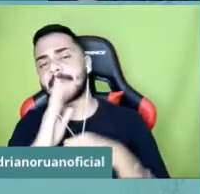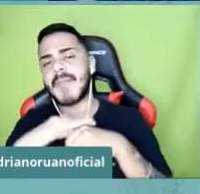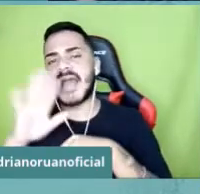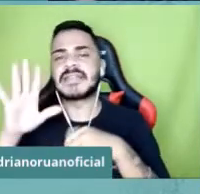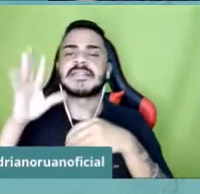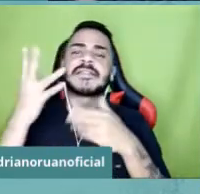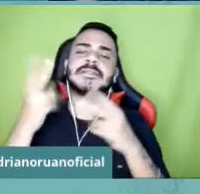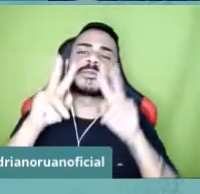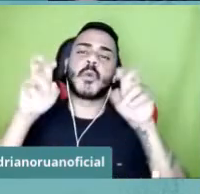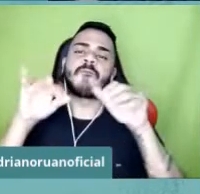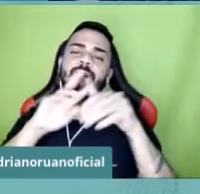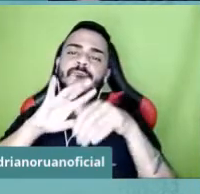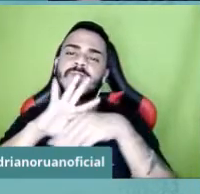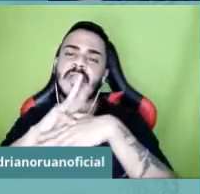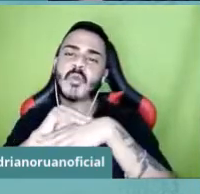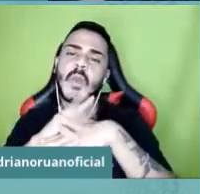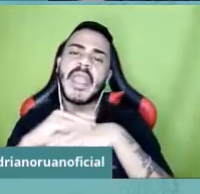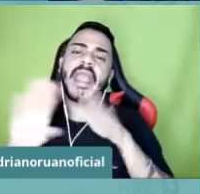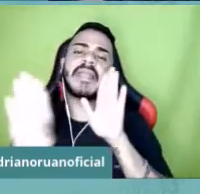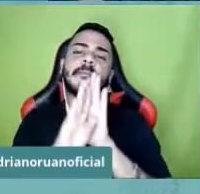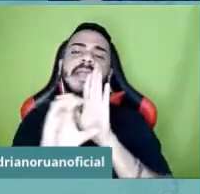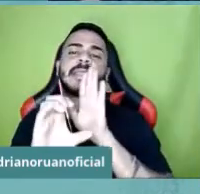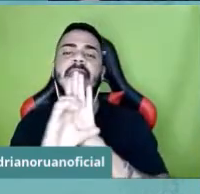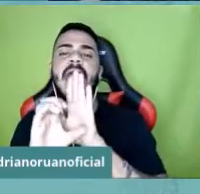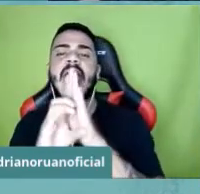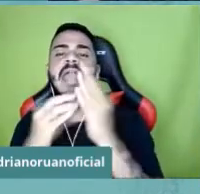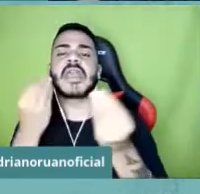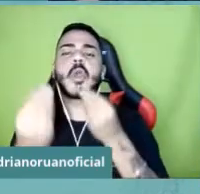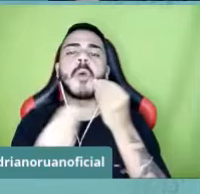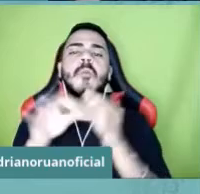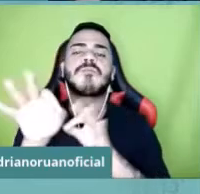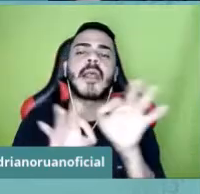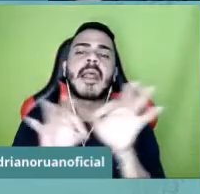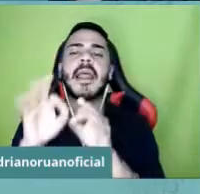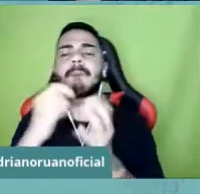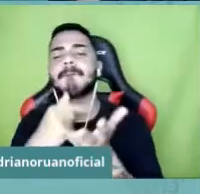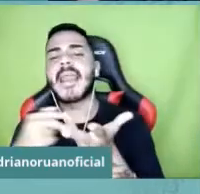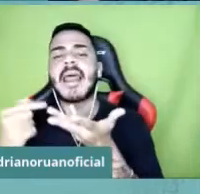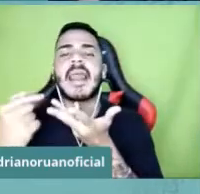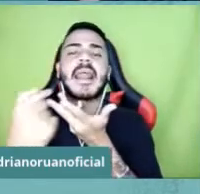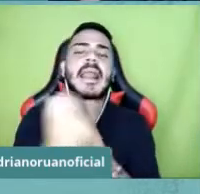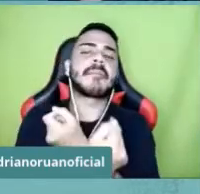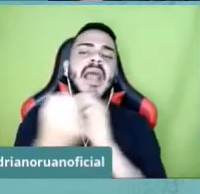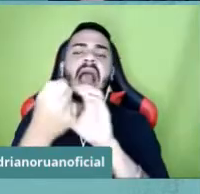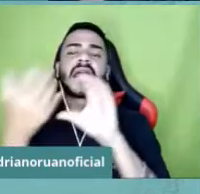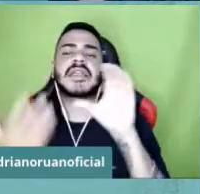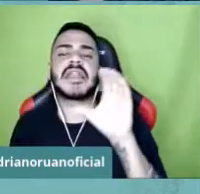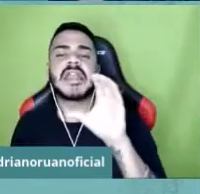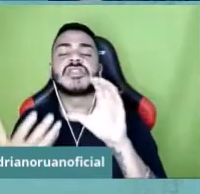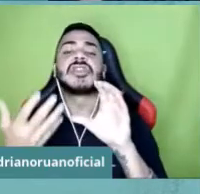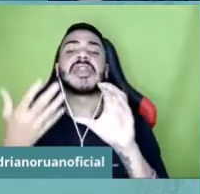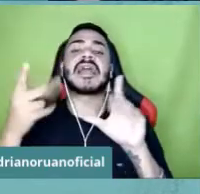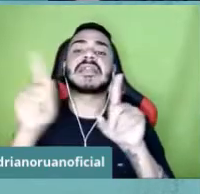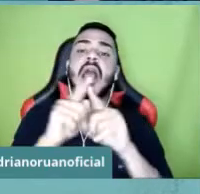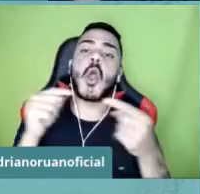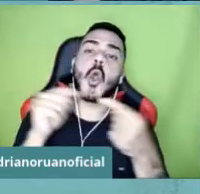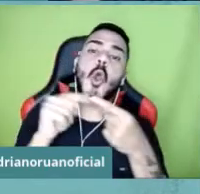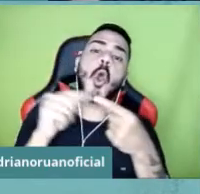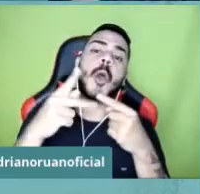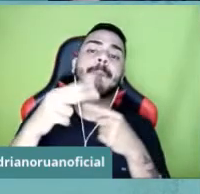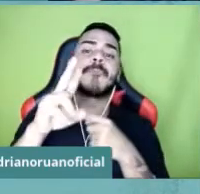esse vírus ou essa bactéria, como ele se comporta, quais são as proteínas que estão mais relacionadas à